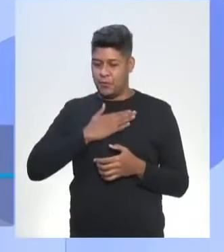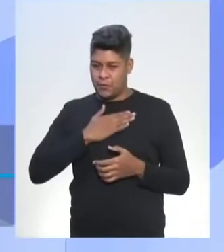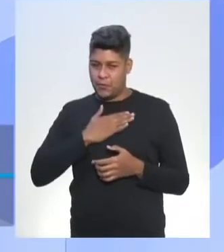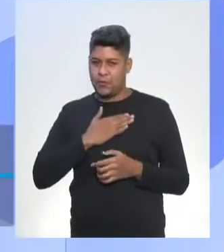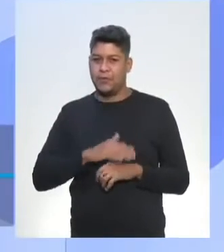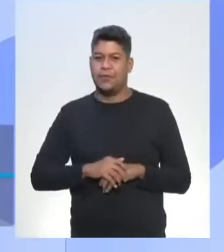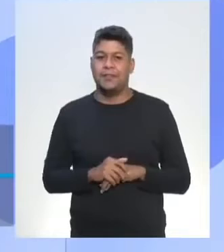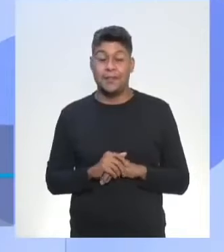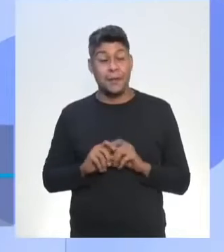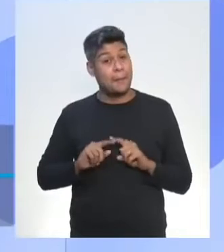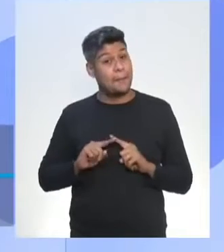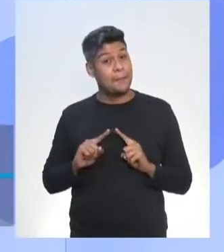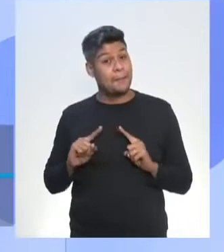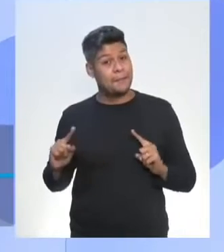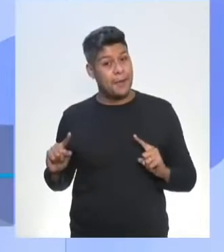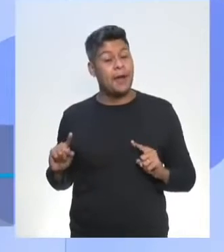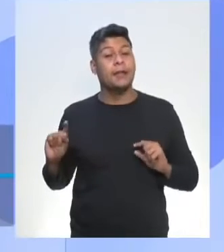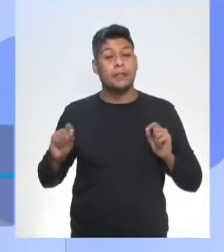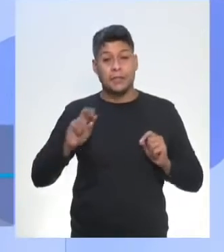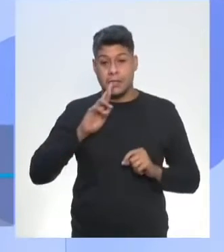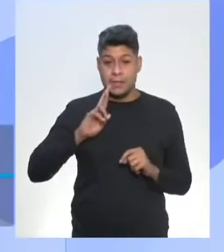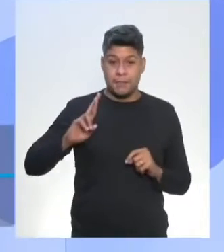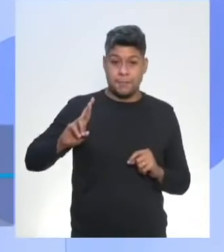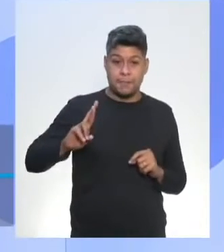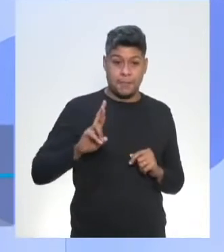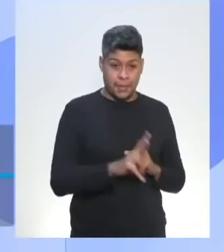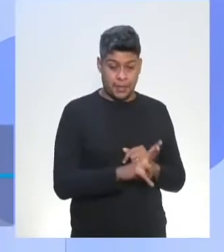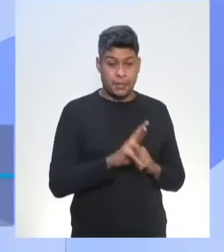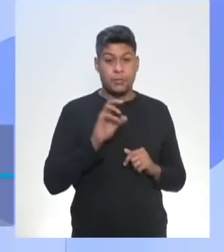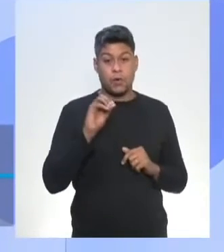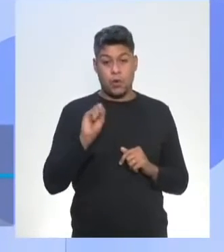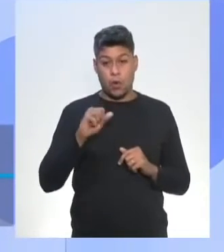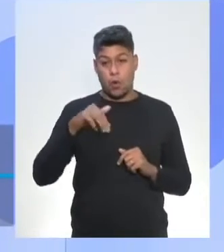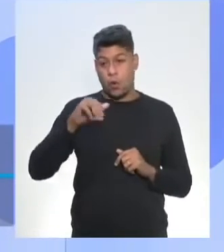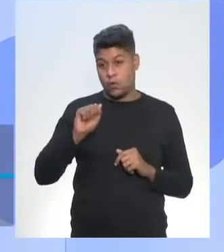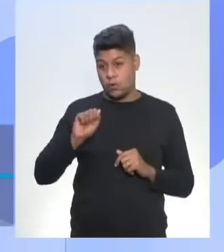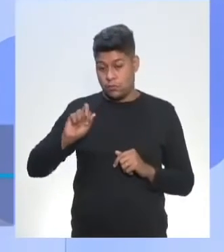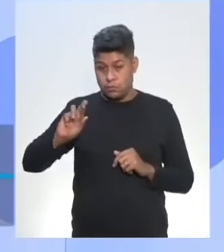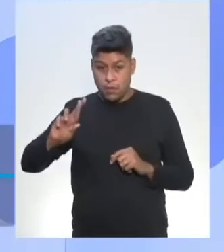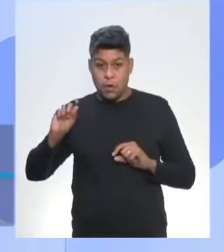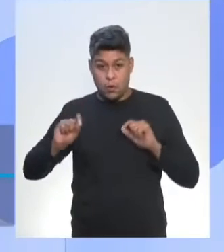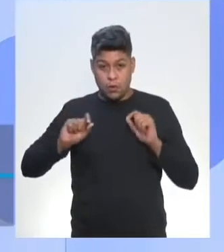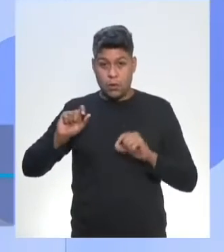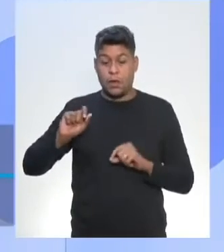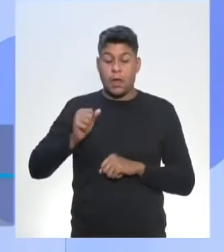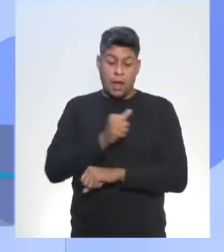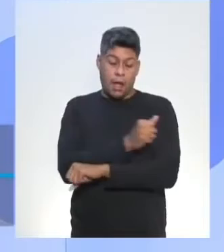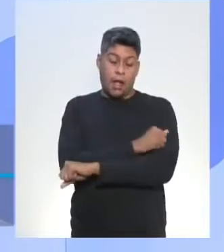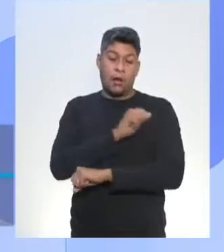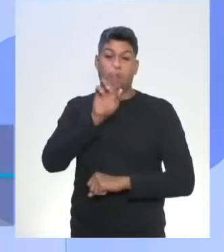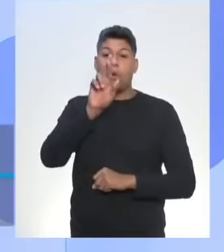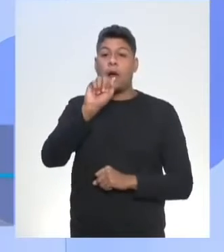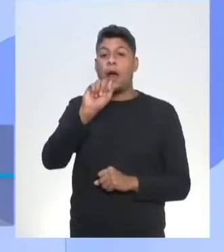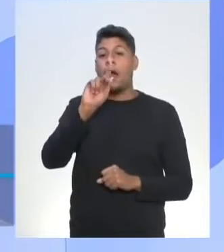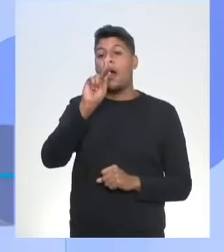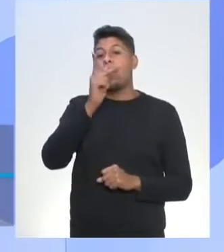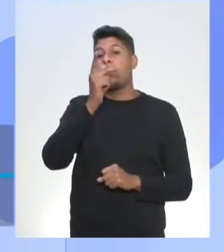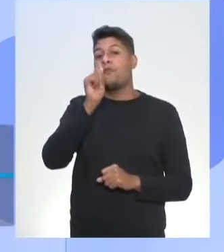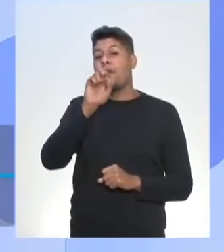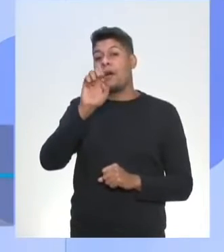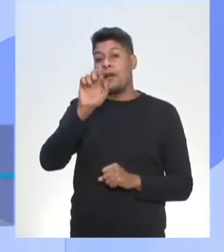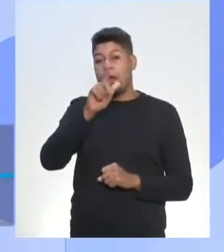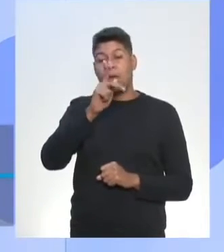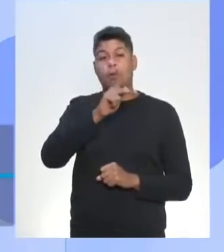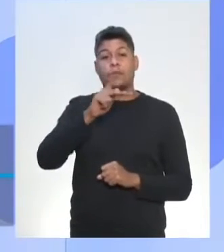gostou bastante mas para resposta aí né Osmar colocando o aluno Rafael da